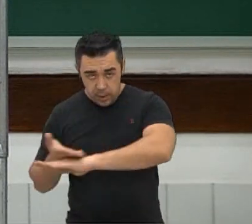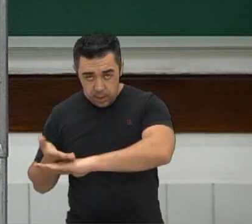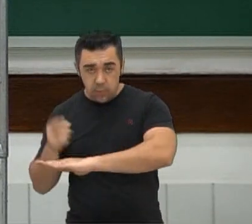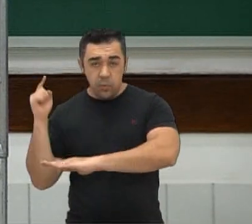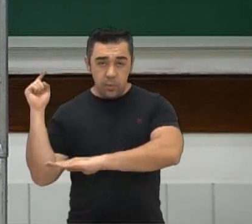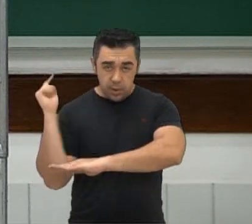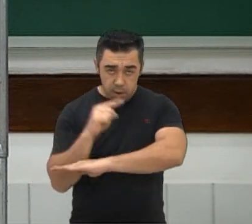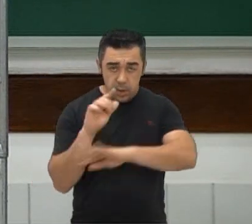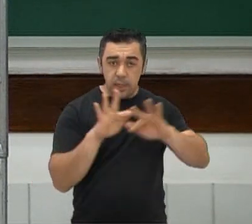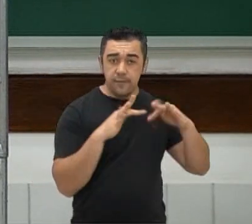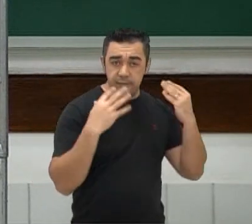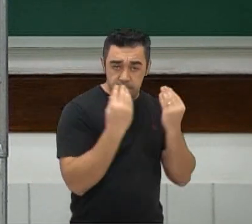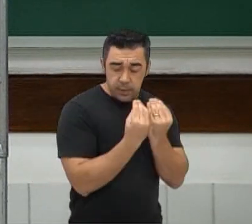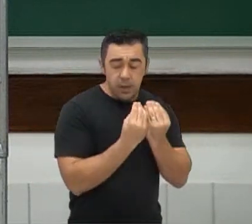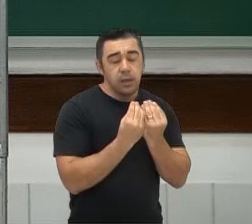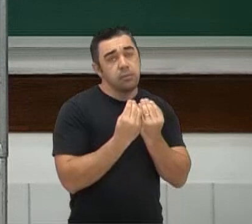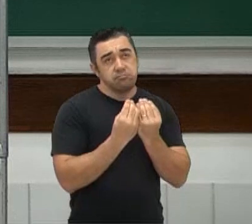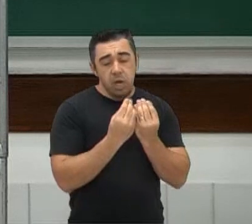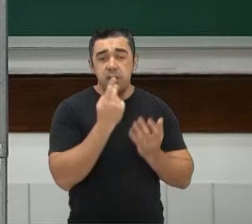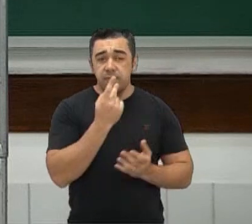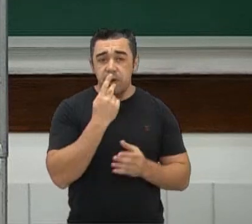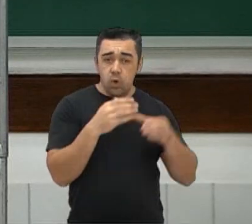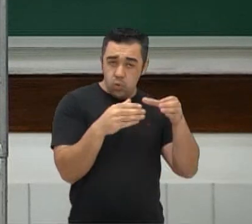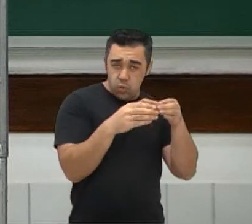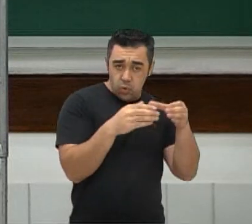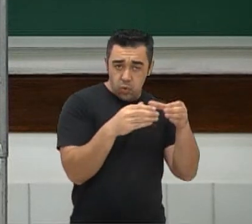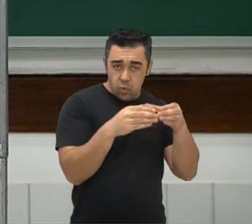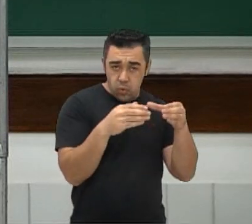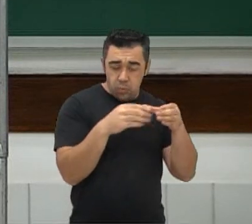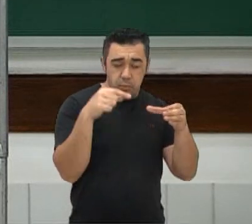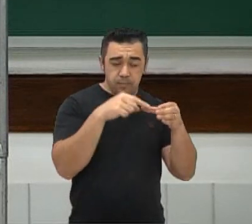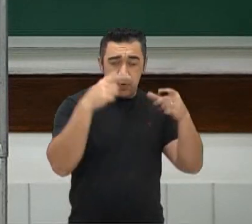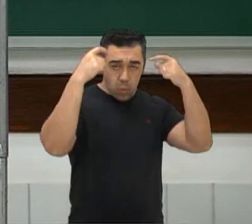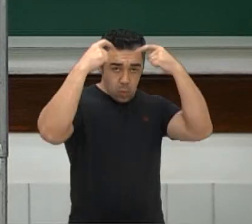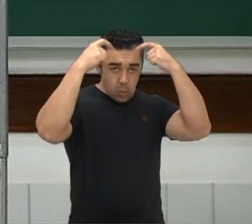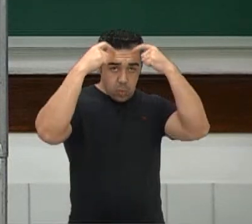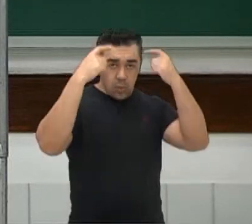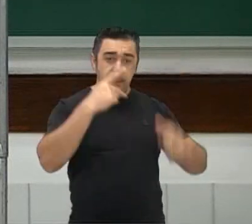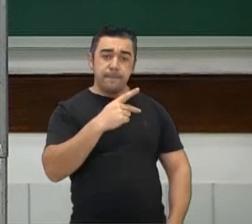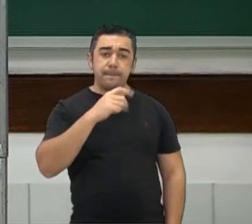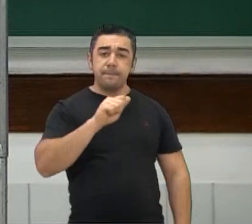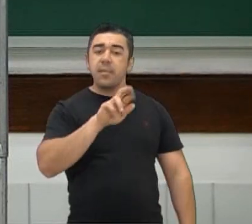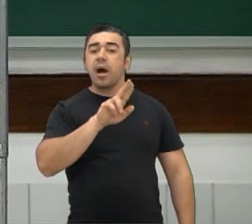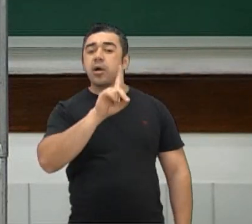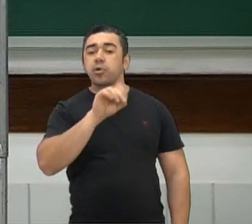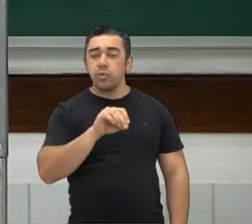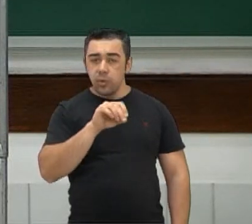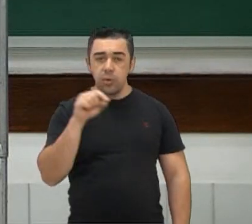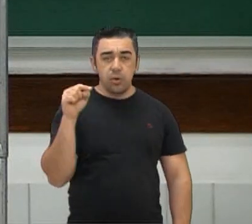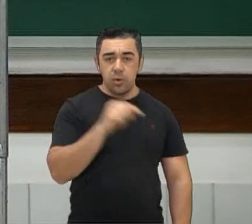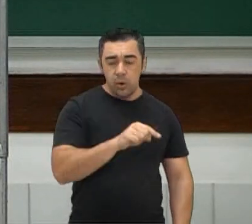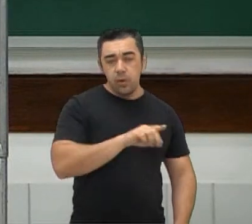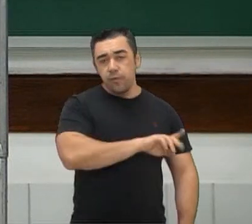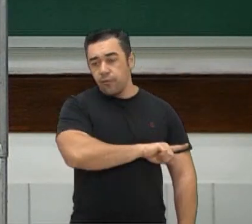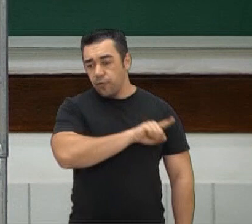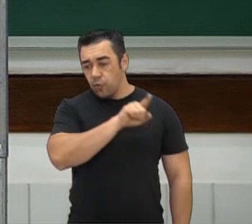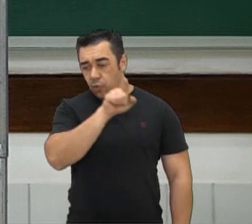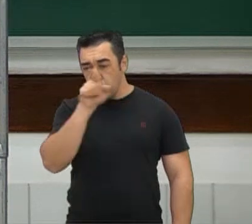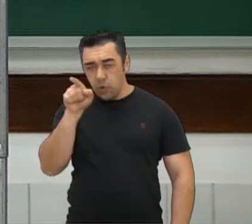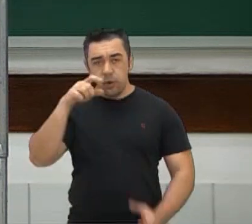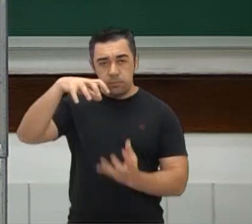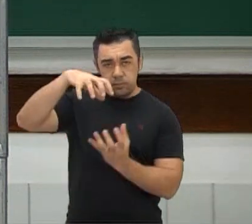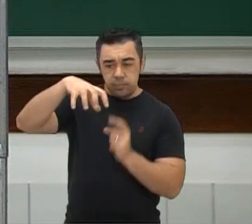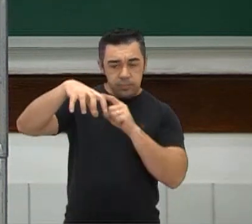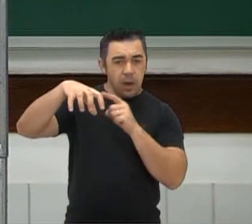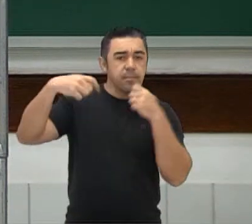grupo de urso pardo, que foi lá para onde tinha gelo, começou a sentir a necessidade de alterar a sua cor para